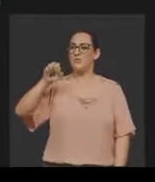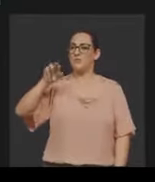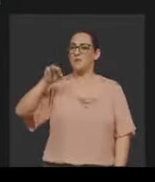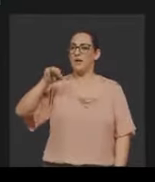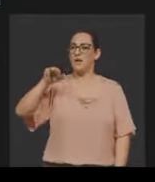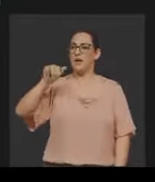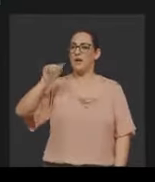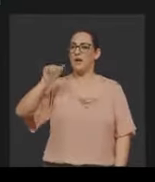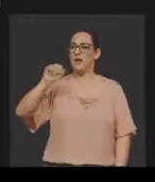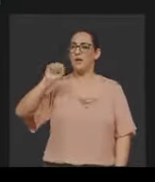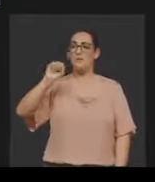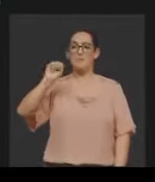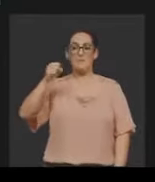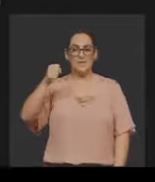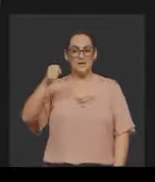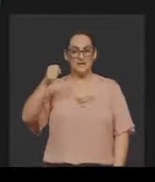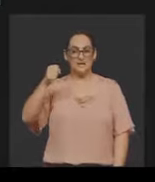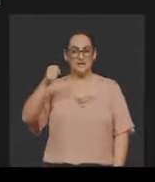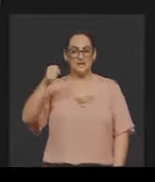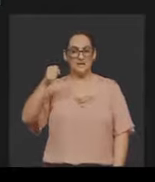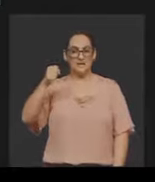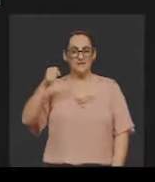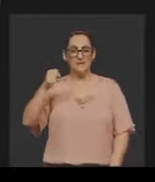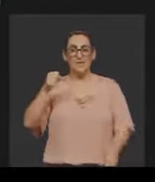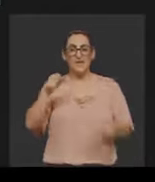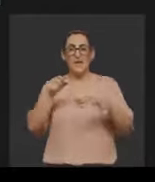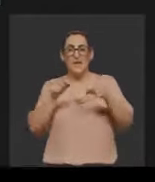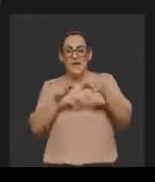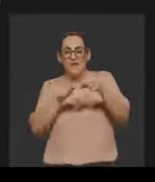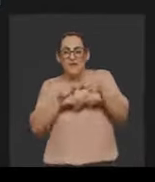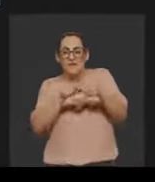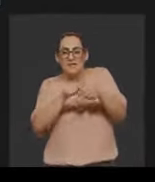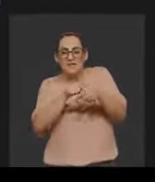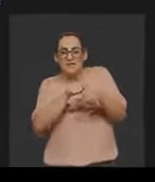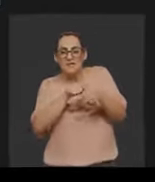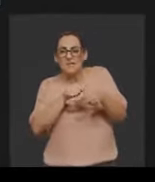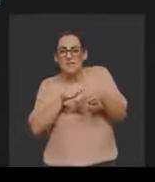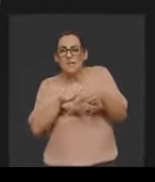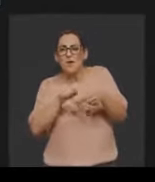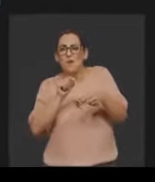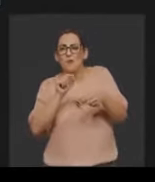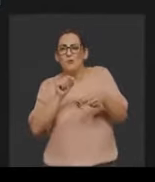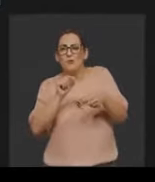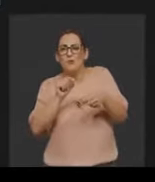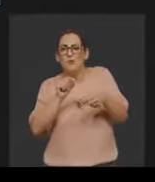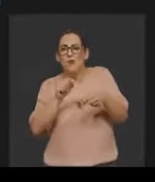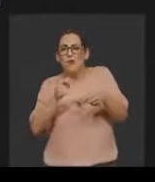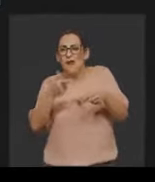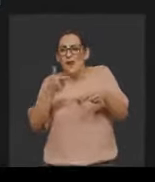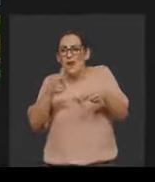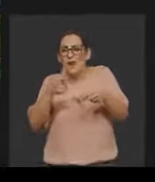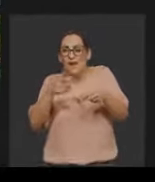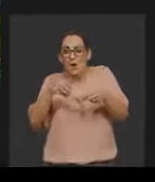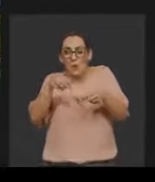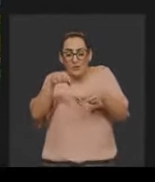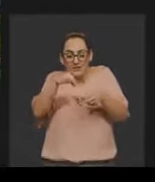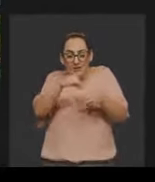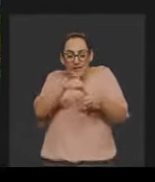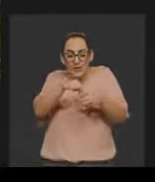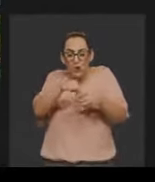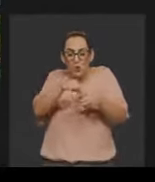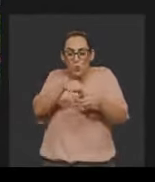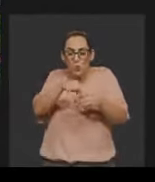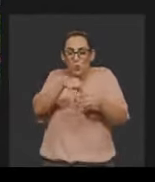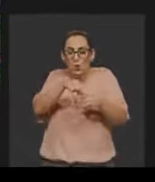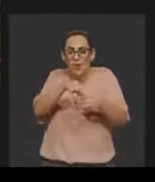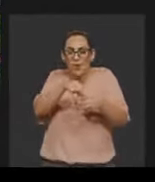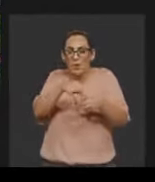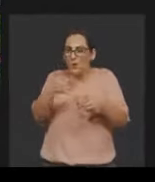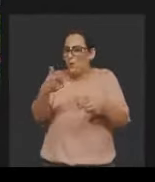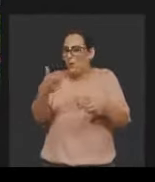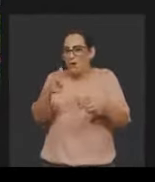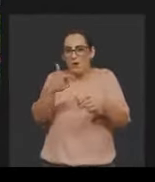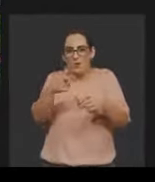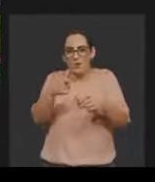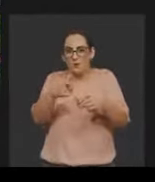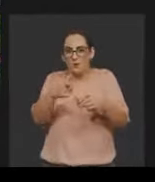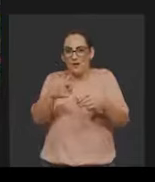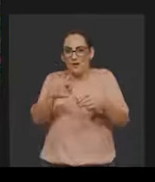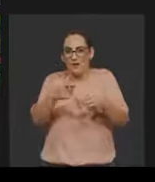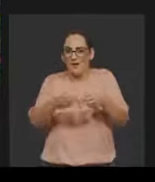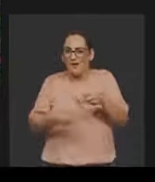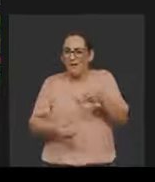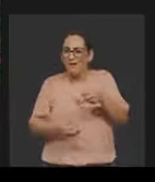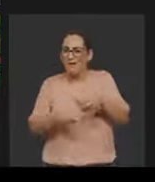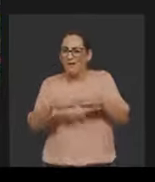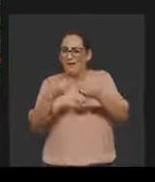nome, gimnosperma, sementes nuas, tá? E até então, nós vamos ter o quê?